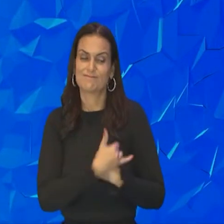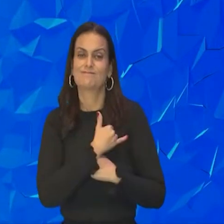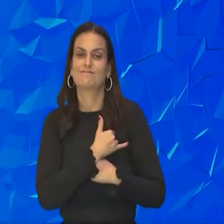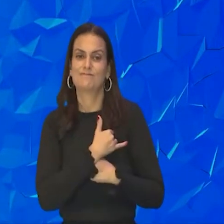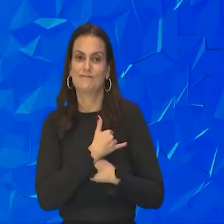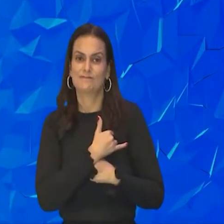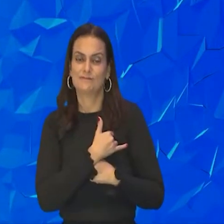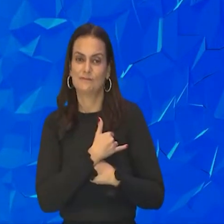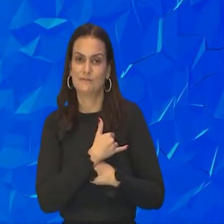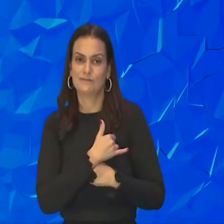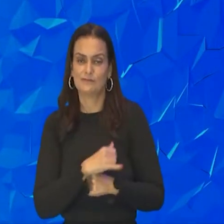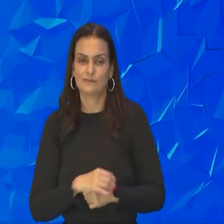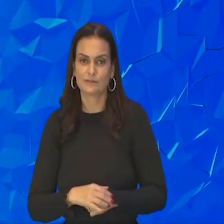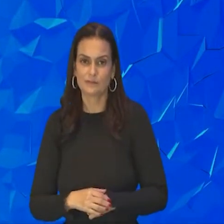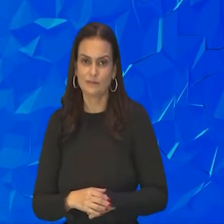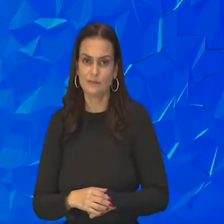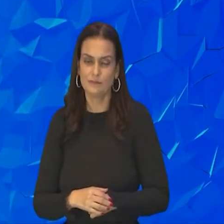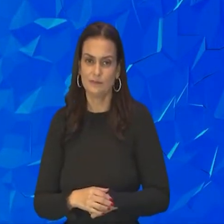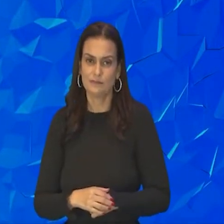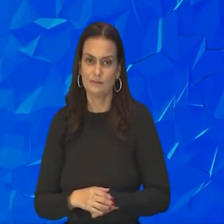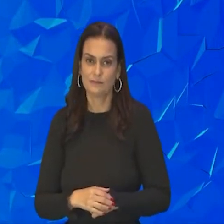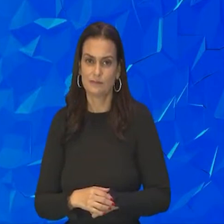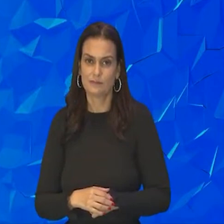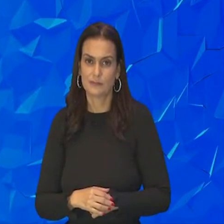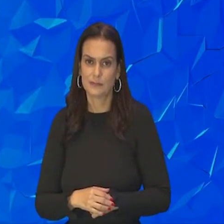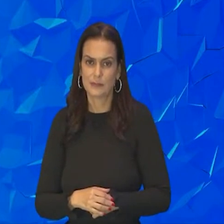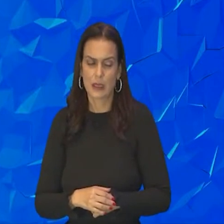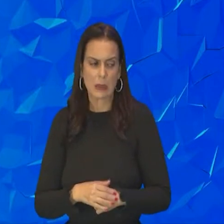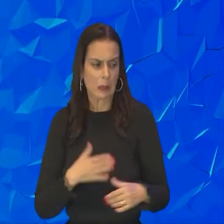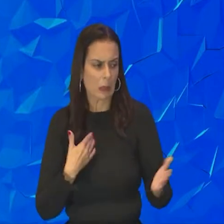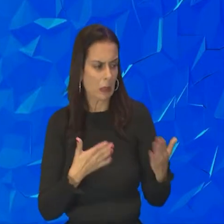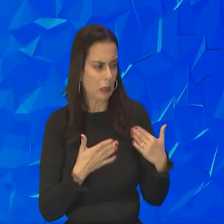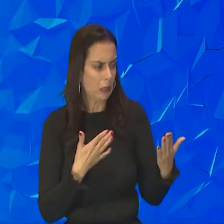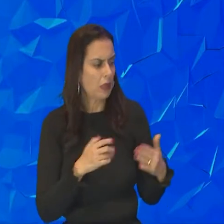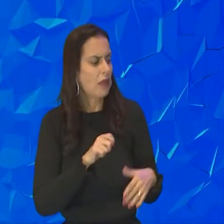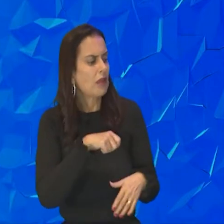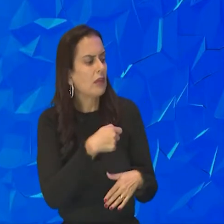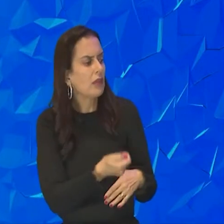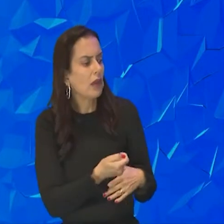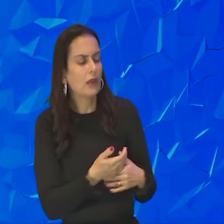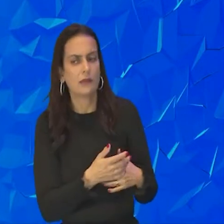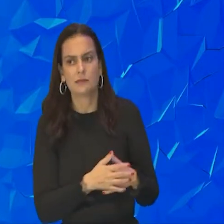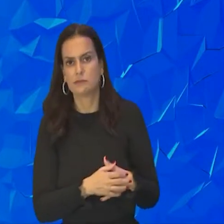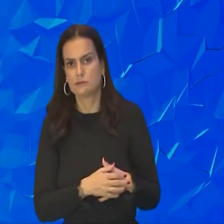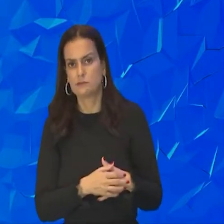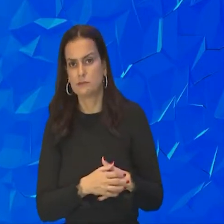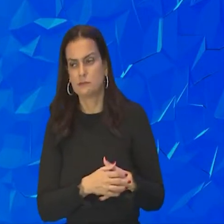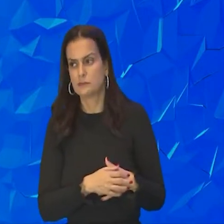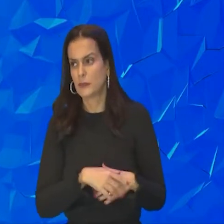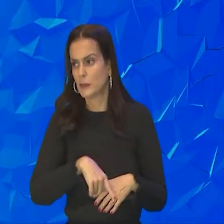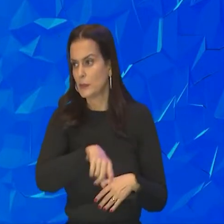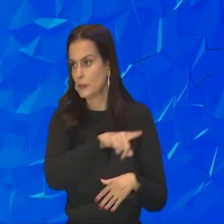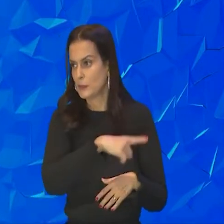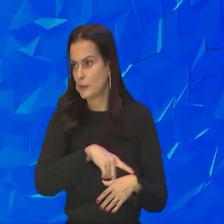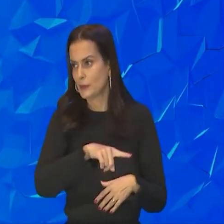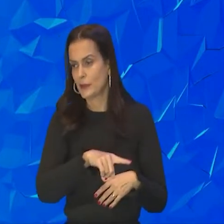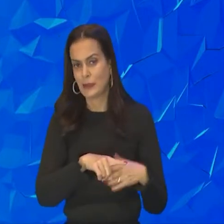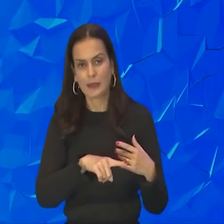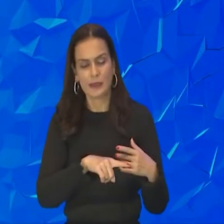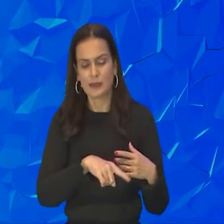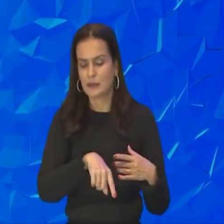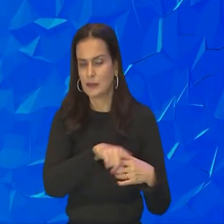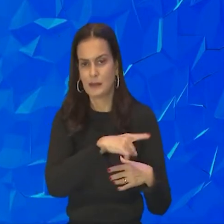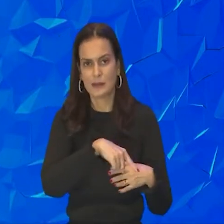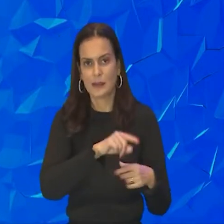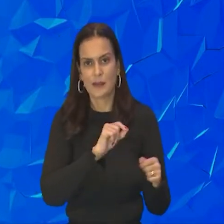sendo traído. Então começaram a indagar entre si, quem seria dentre eles o que estava para